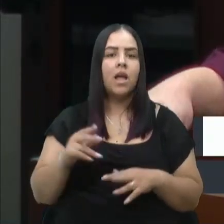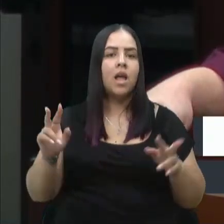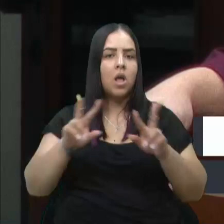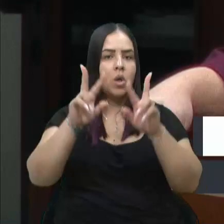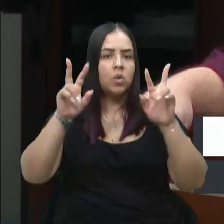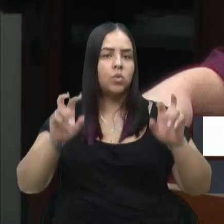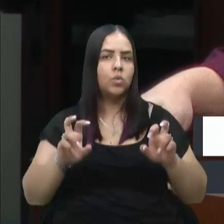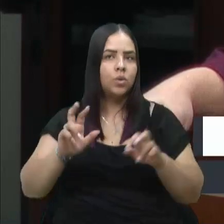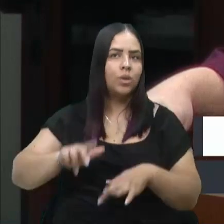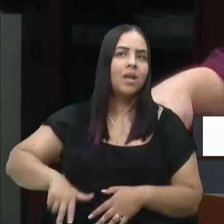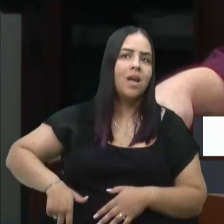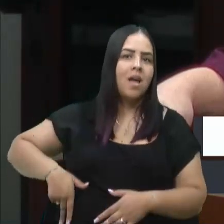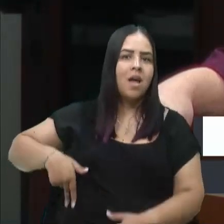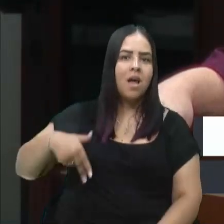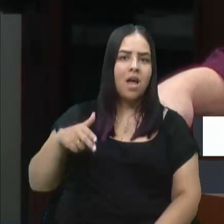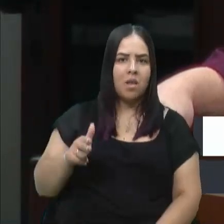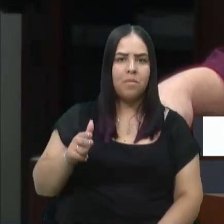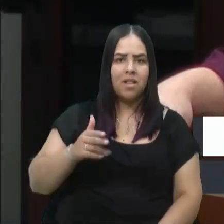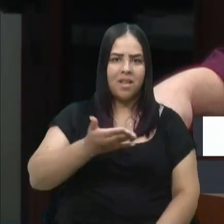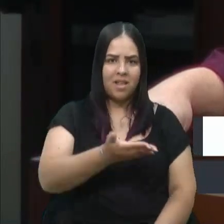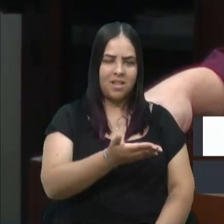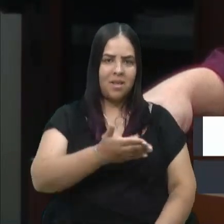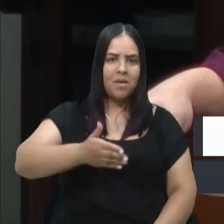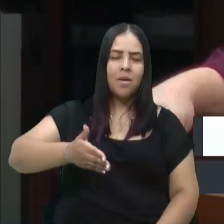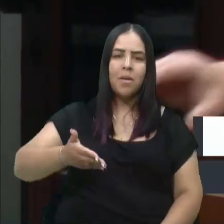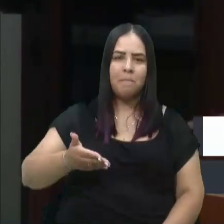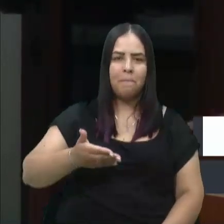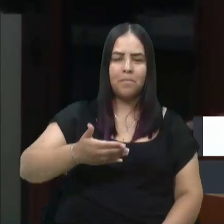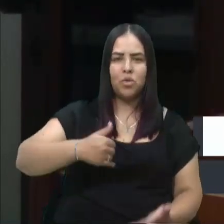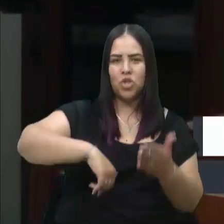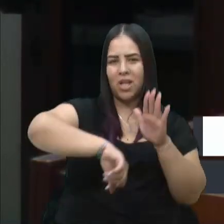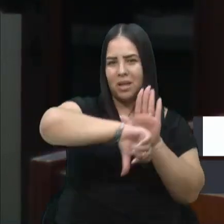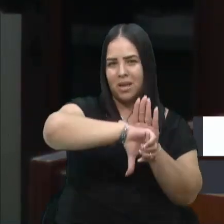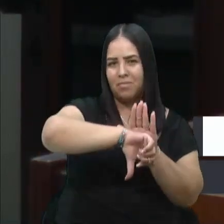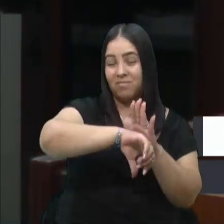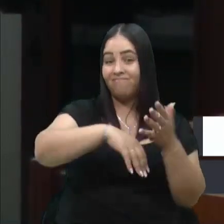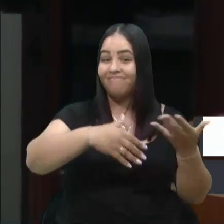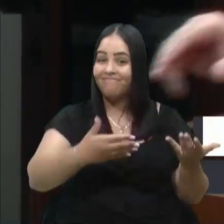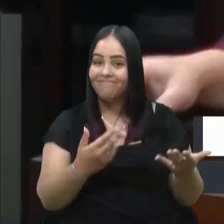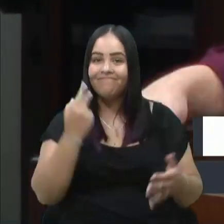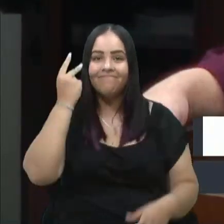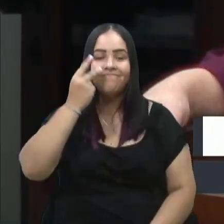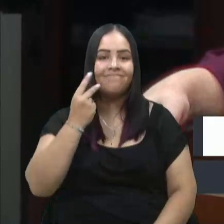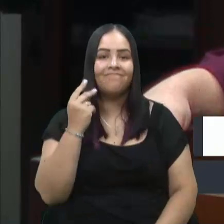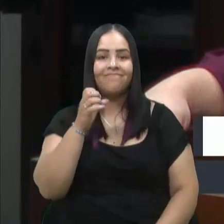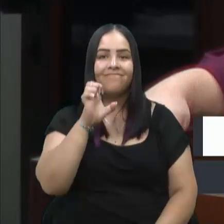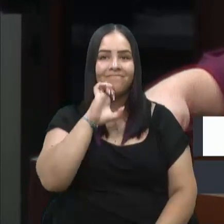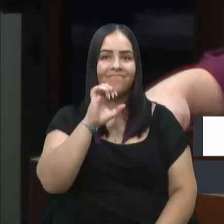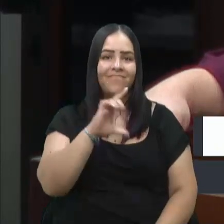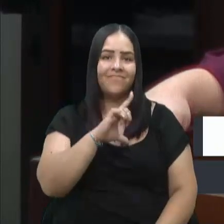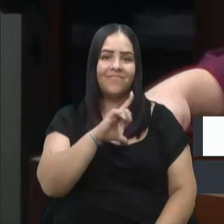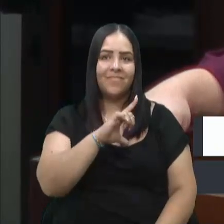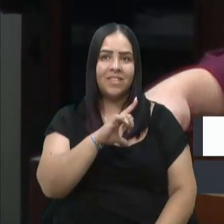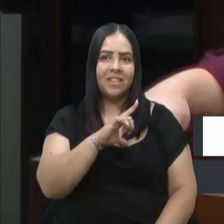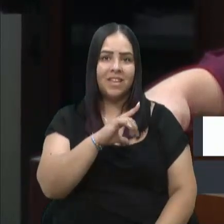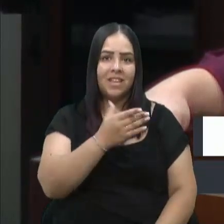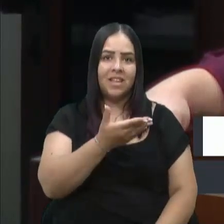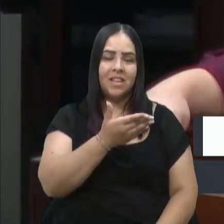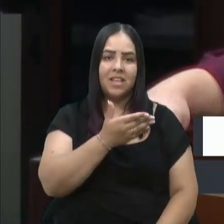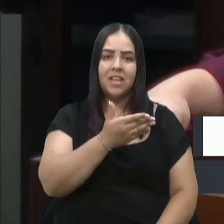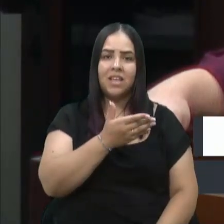do armamento aos bandidos. Olha, vereador Estela, os bandidos têm armas através dos